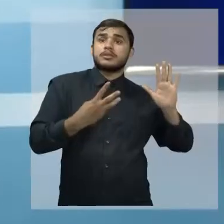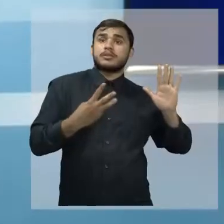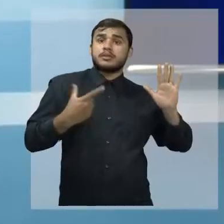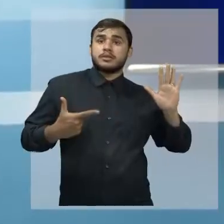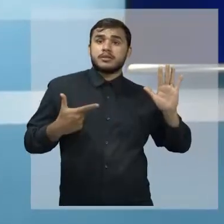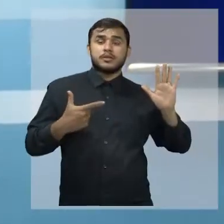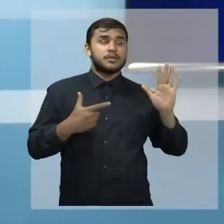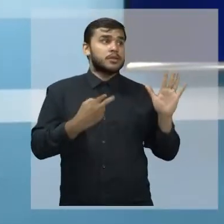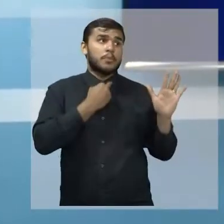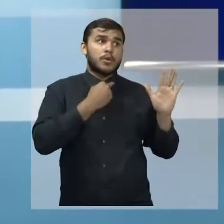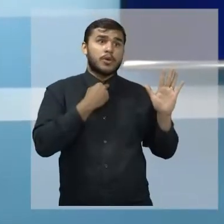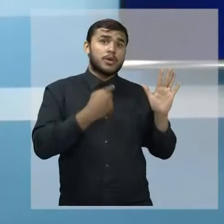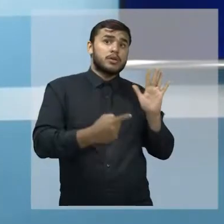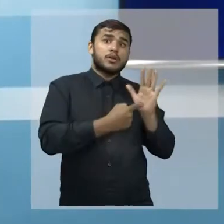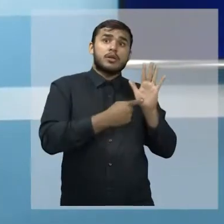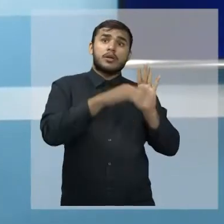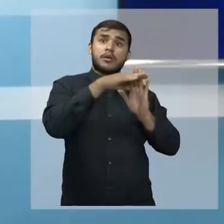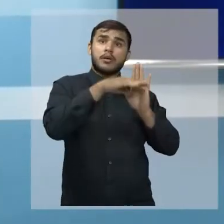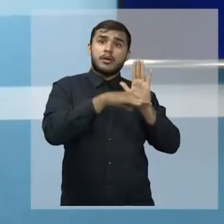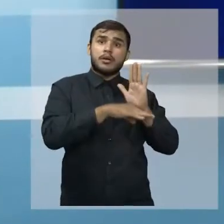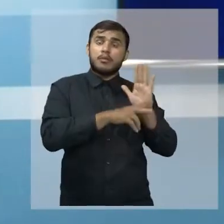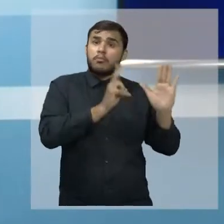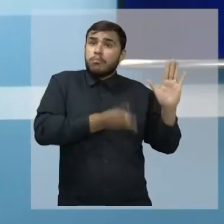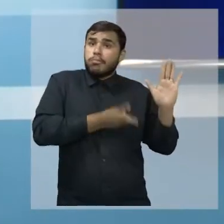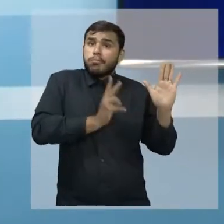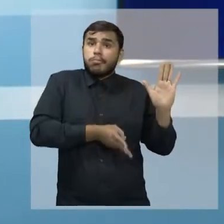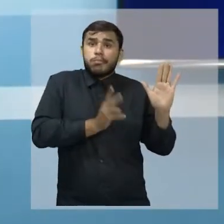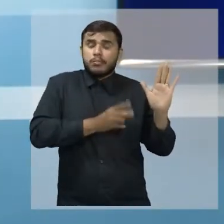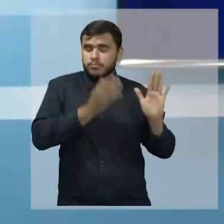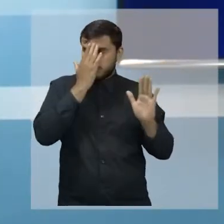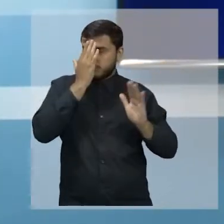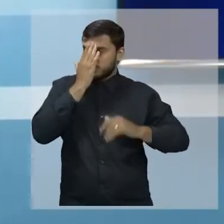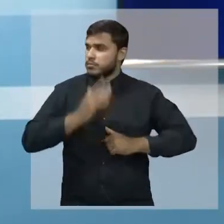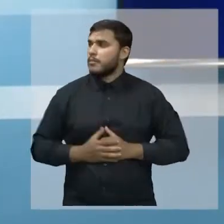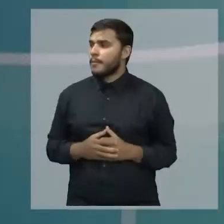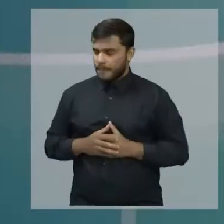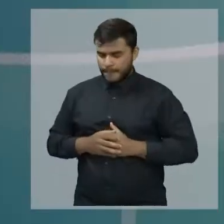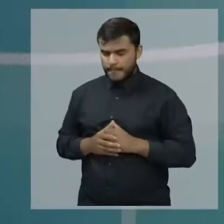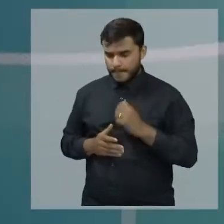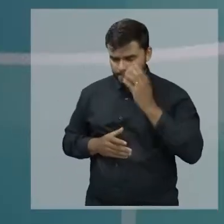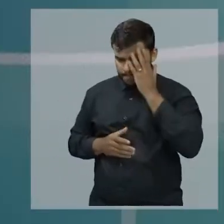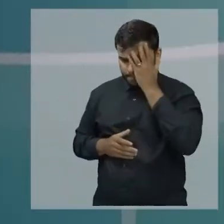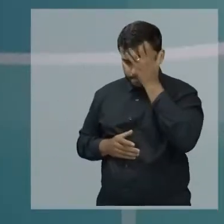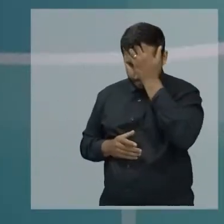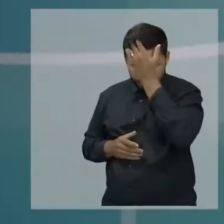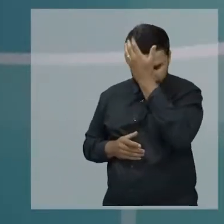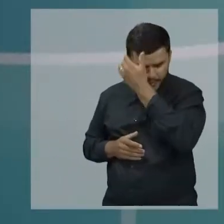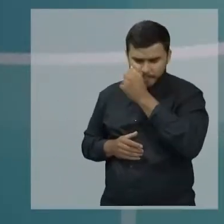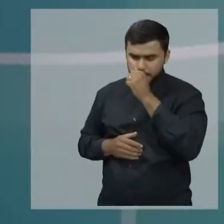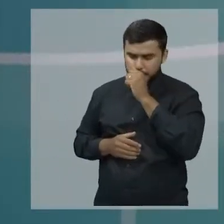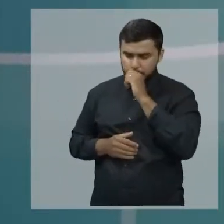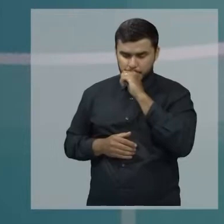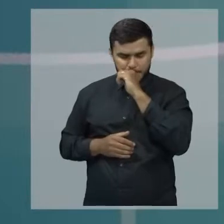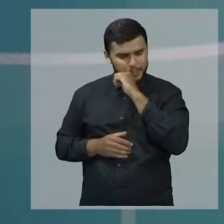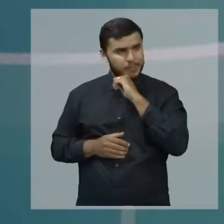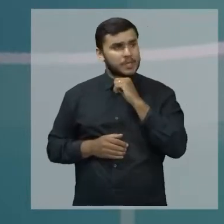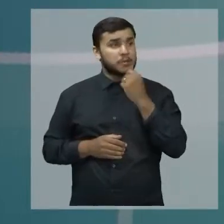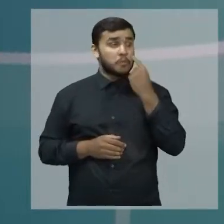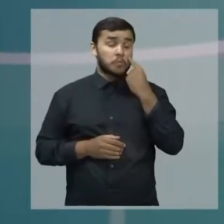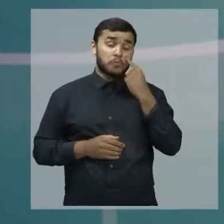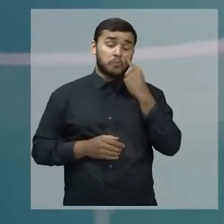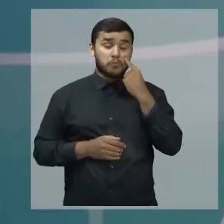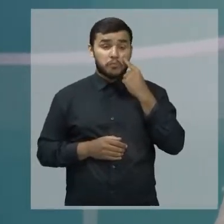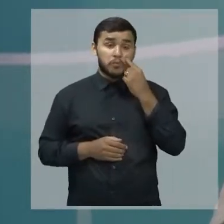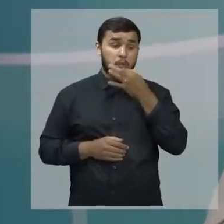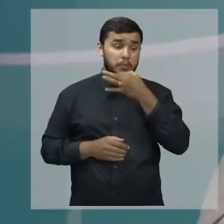cláusula pétrea, porque, como o nome diz, é pétrea. Não se mexe. A gente não teve chance ainda de ver os votos, por isso que eu não estou